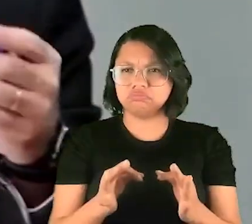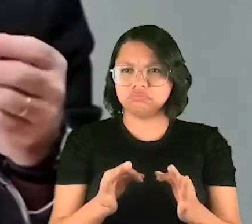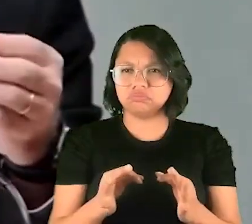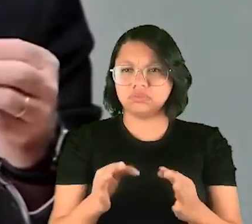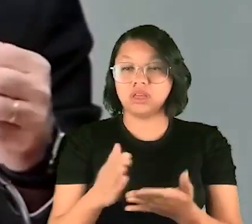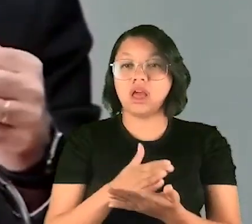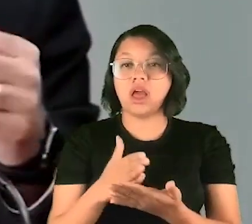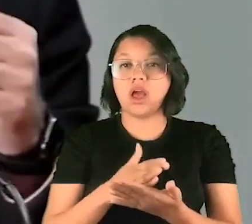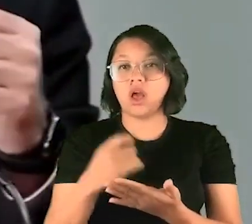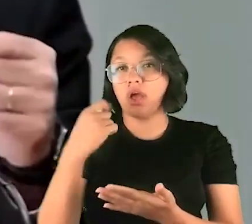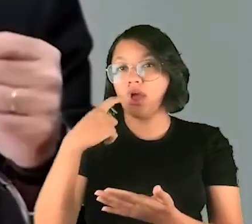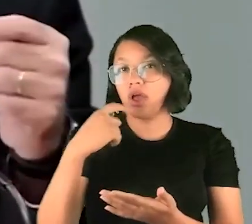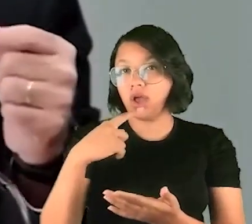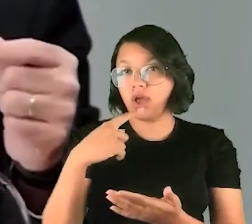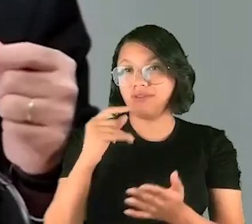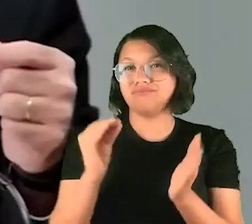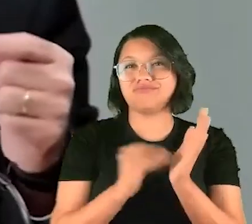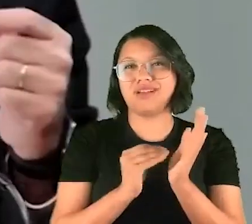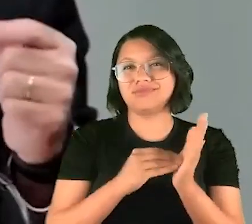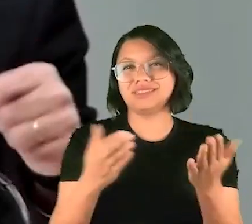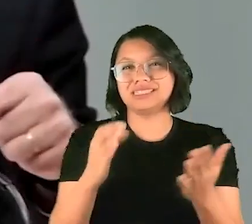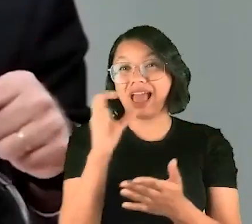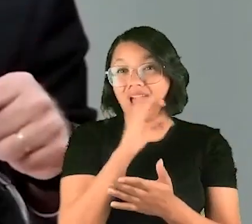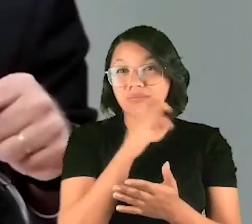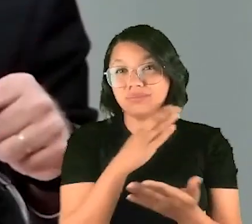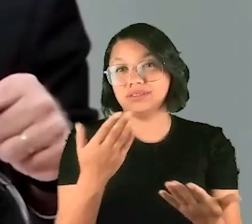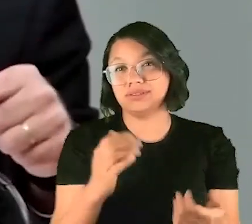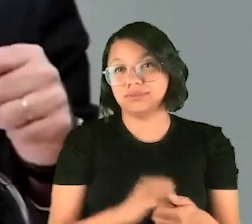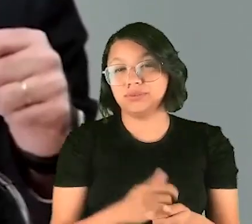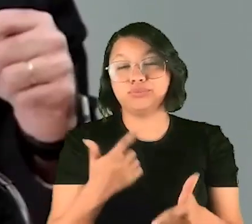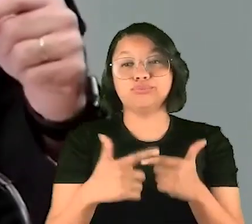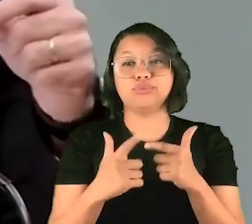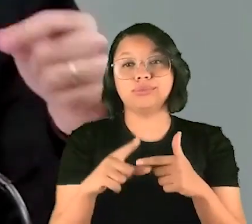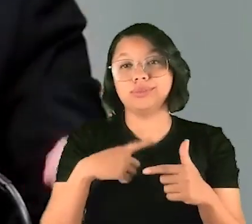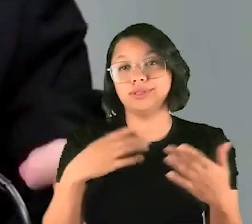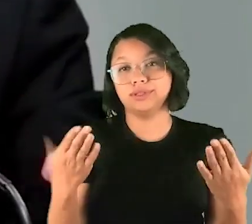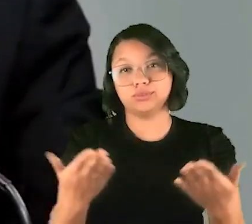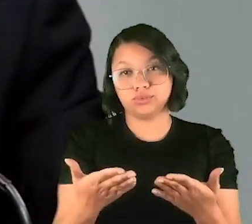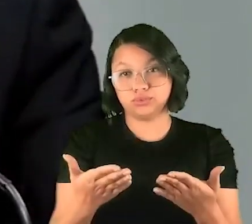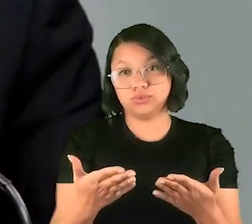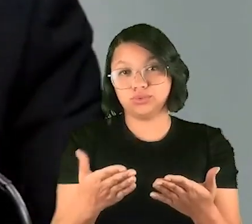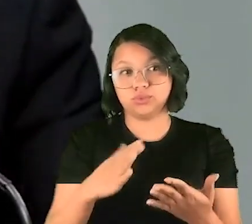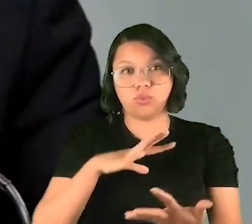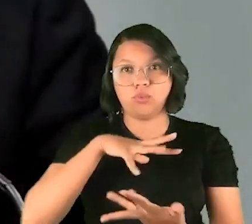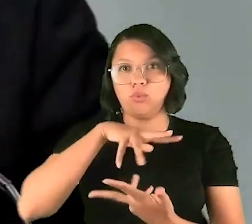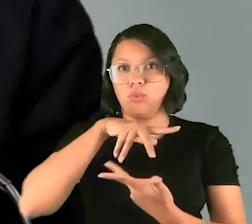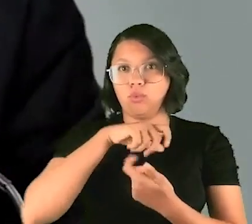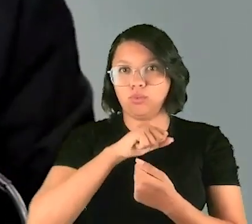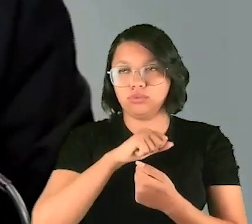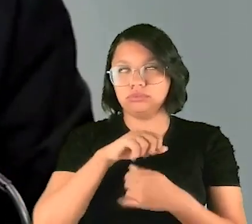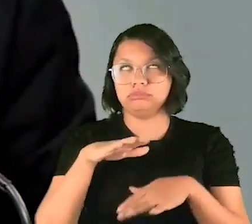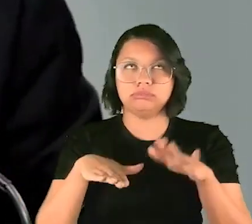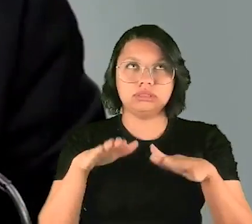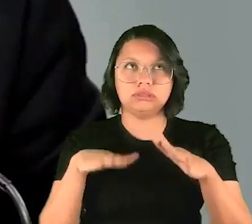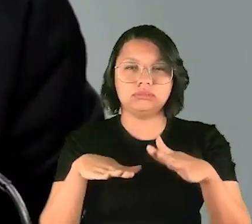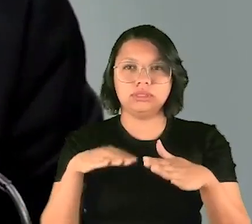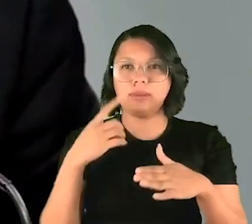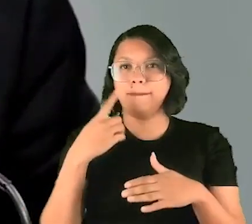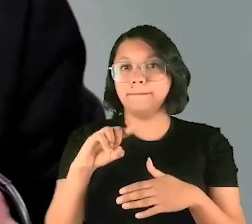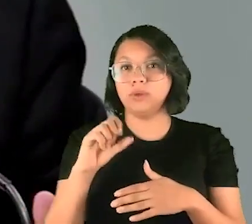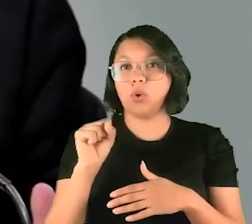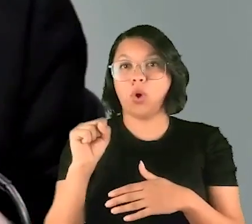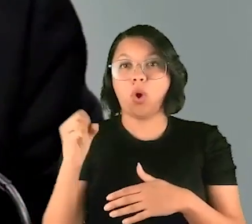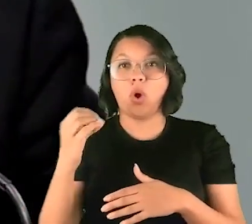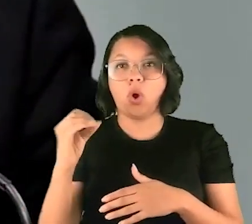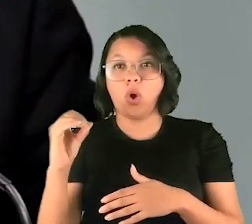tem absolutamente razão que em certas medicações que são disruptivas, falta essa celeridade. O problema é que nós temos hoje